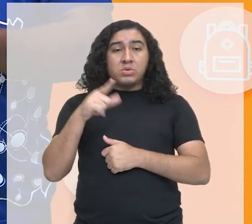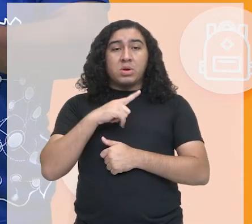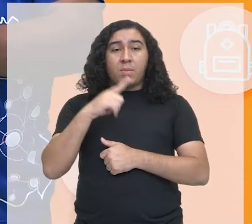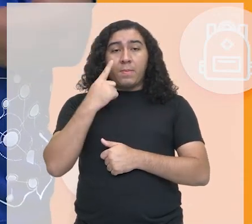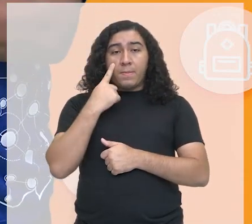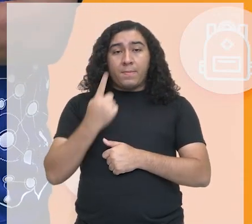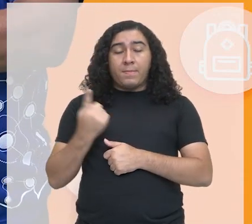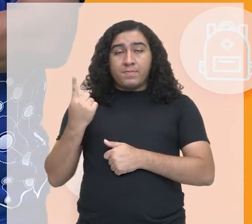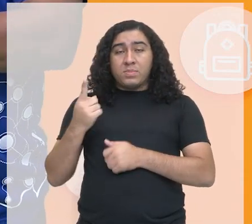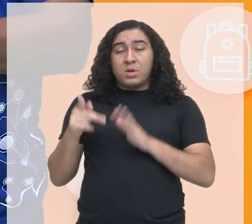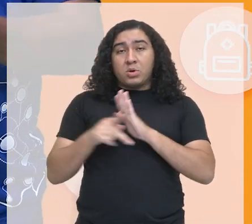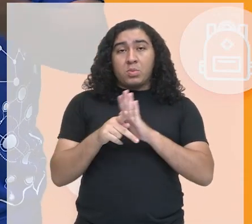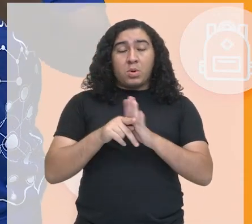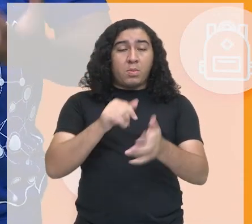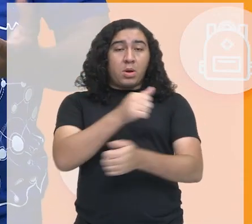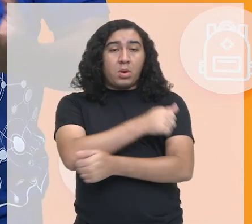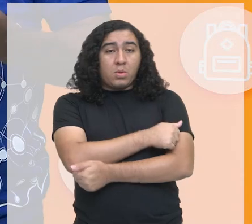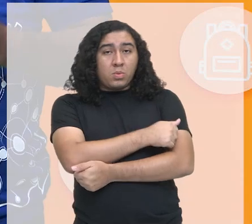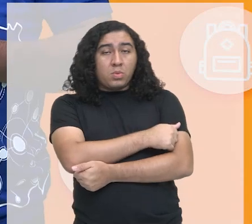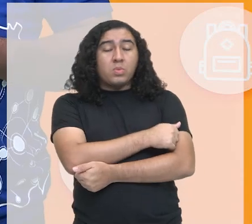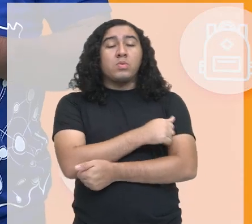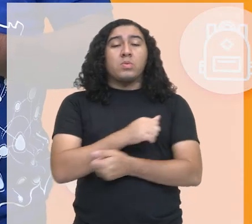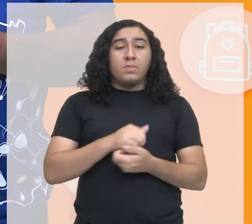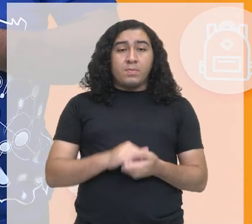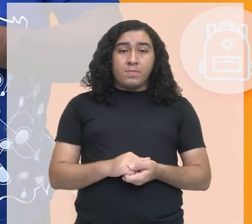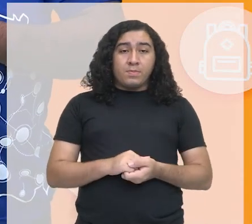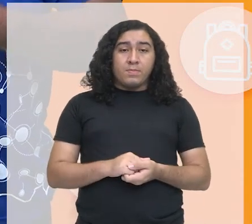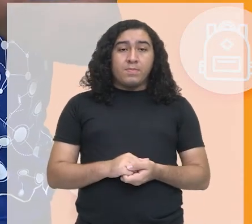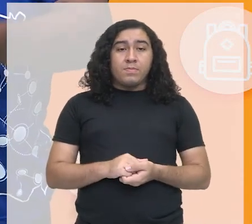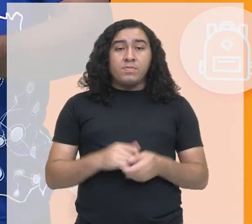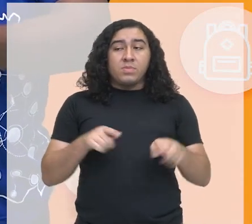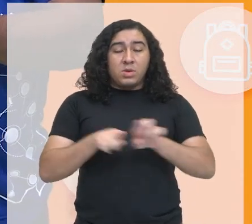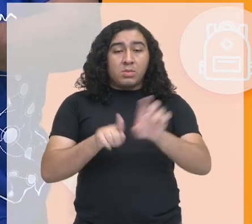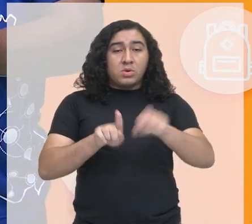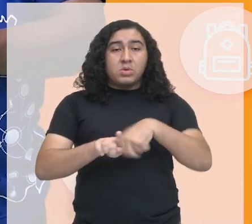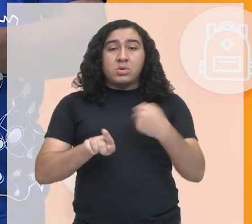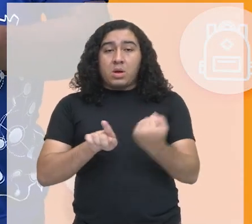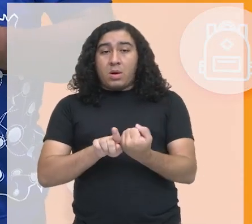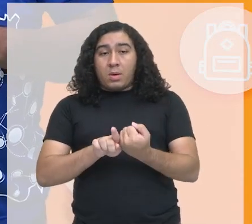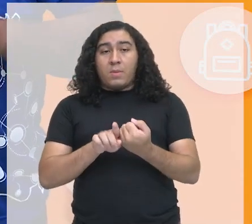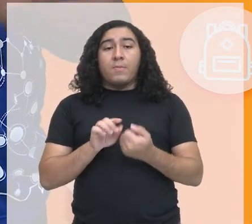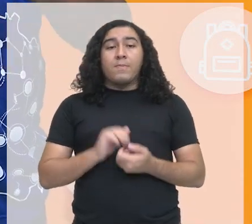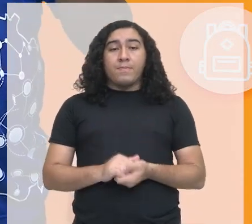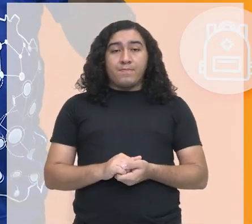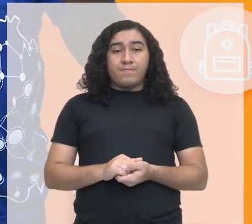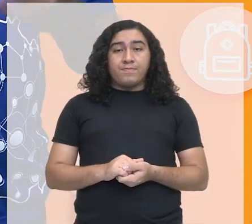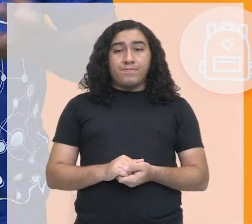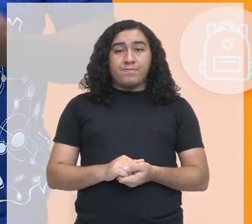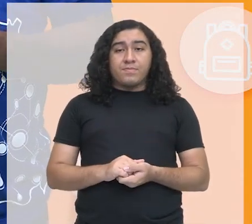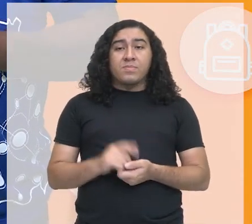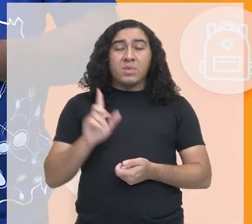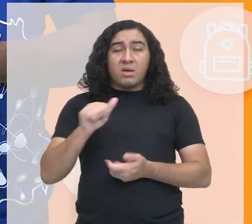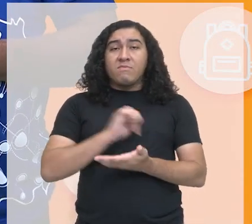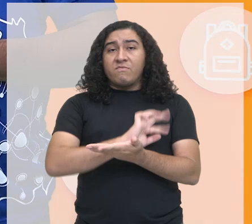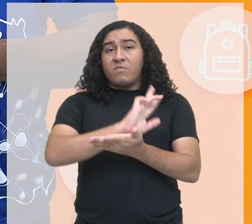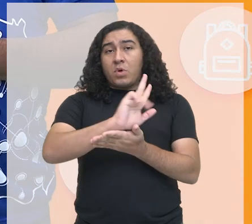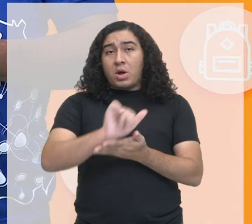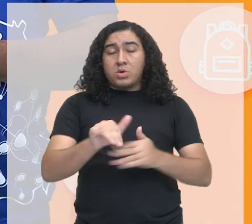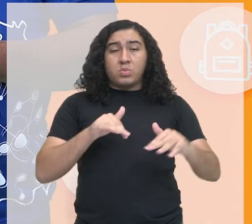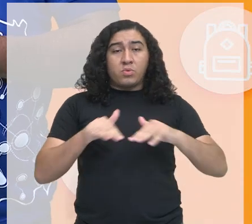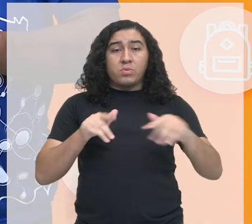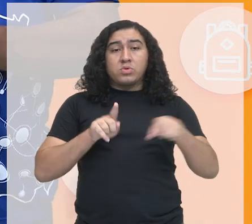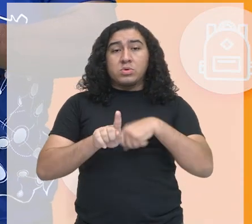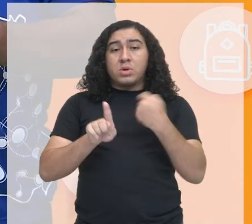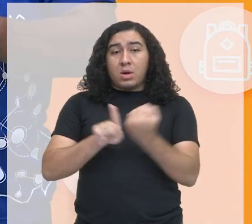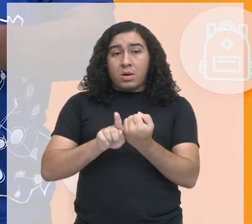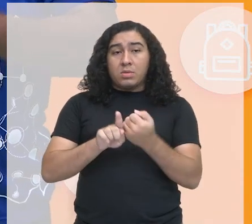temos movimentos estudantis, para quem é estudante, movimentos sociais, que são amplos, são vários movimentos